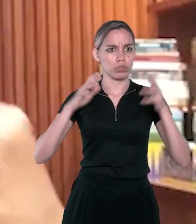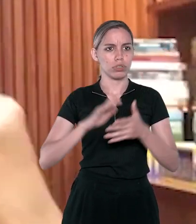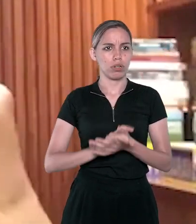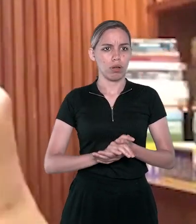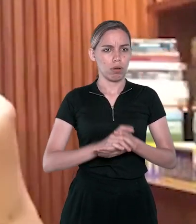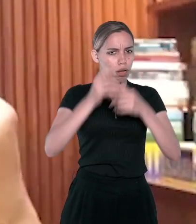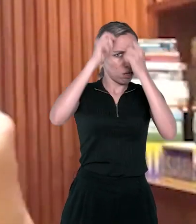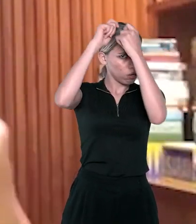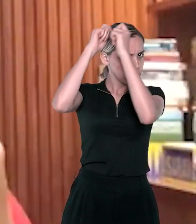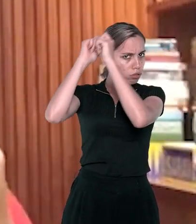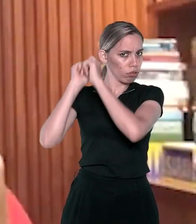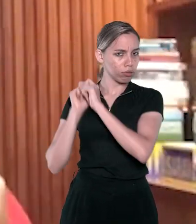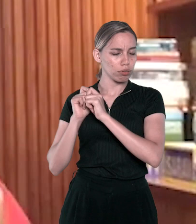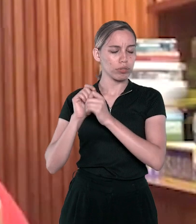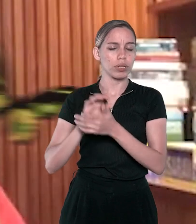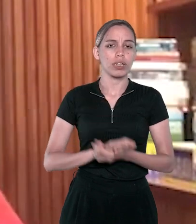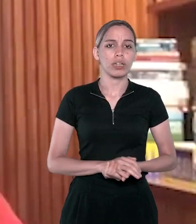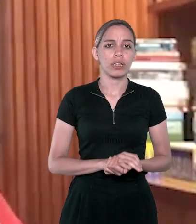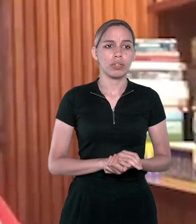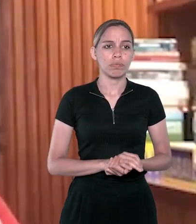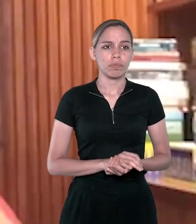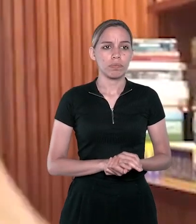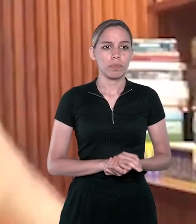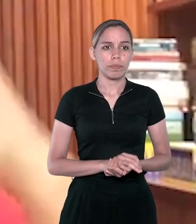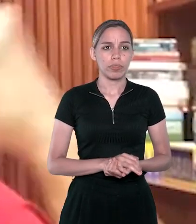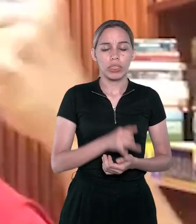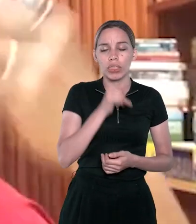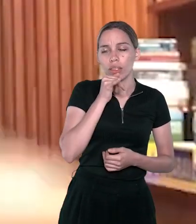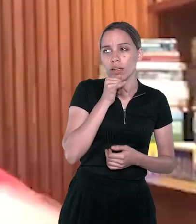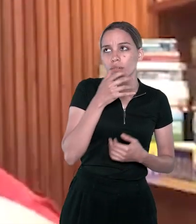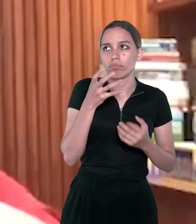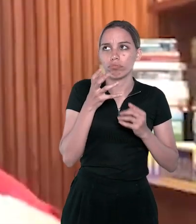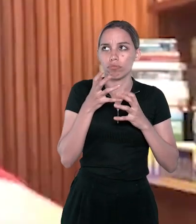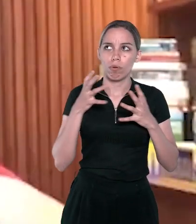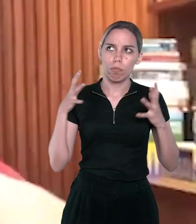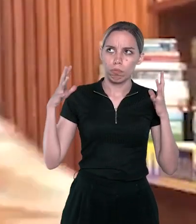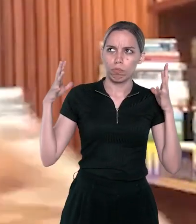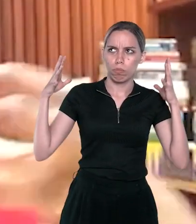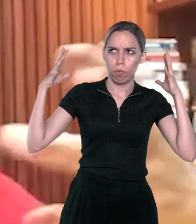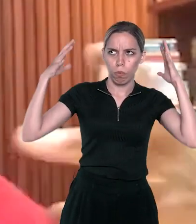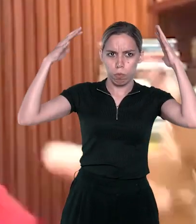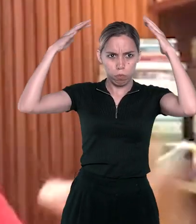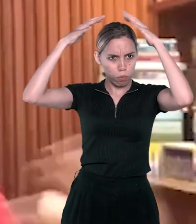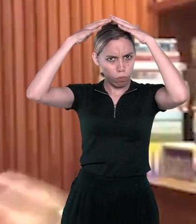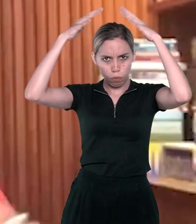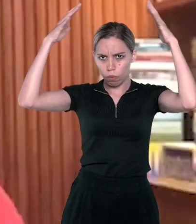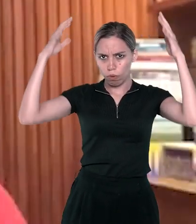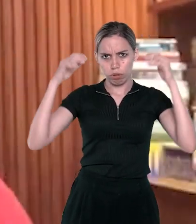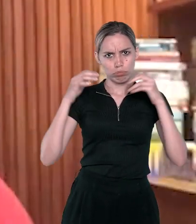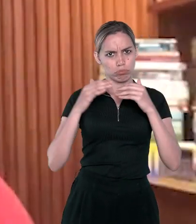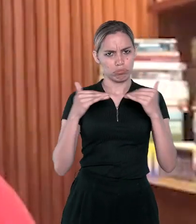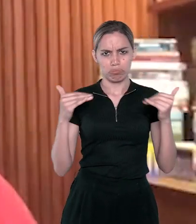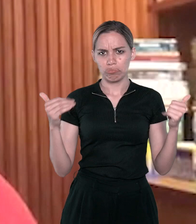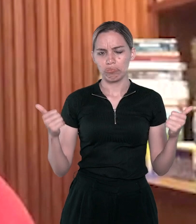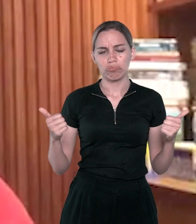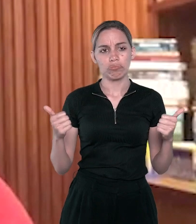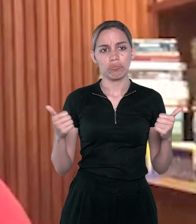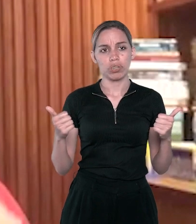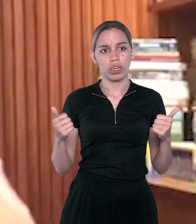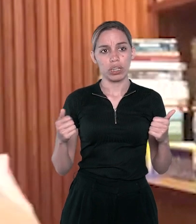né? De deixar os cabelos crespos, e aí, assim, você vê uma geração